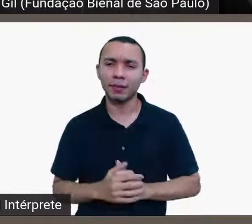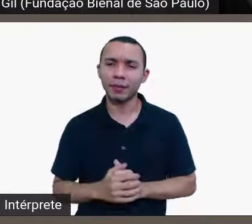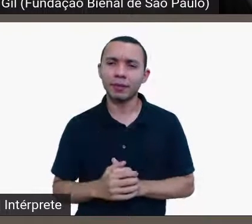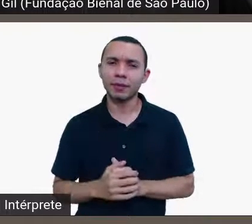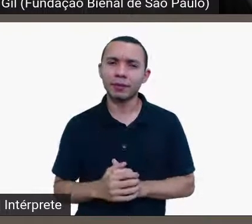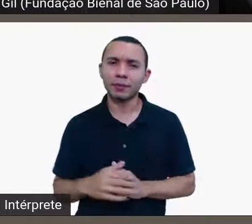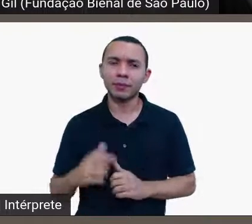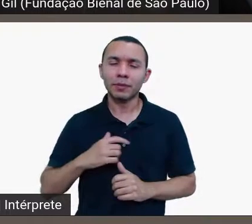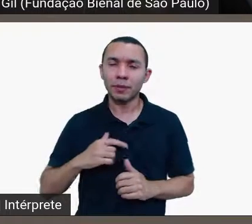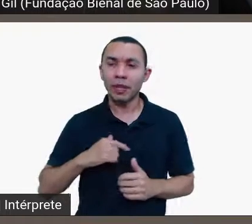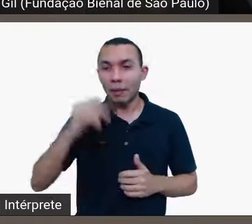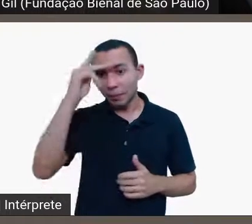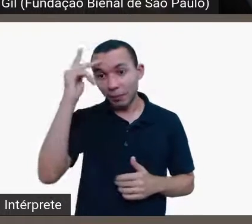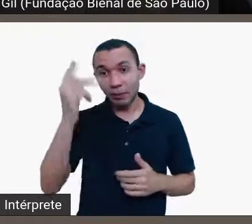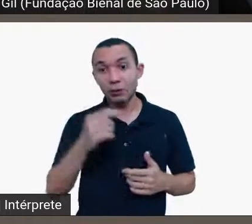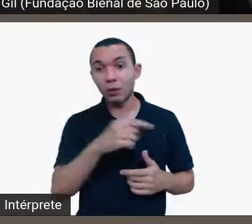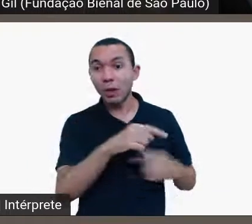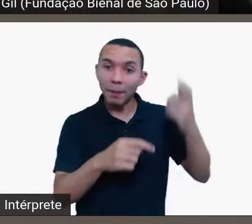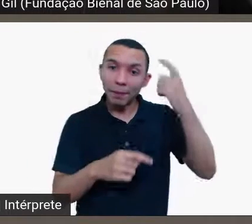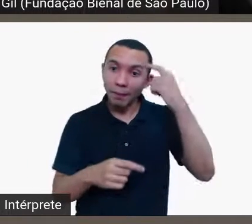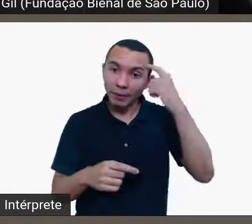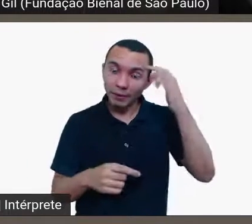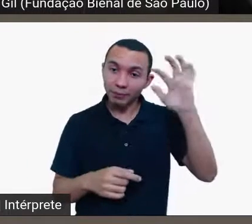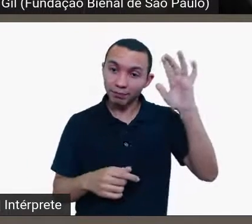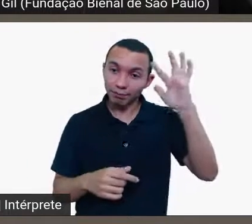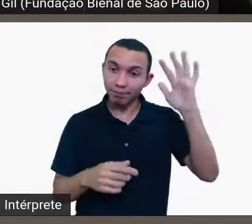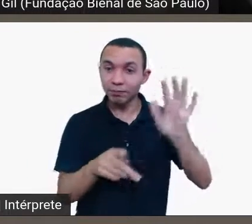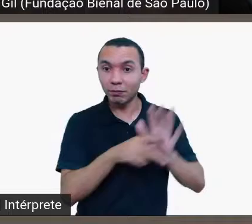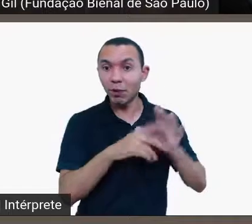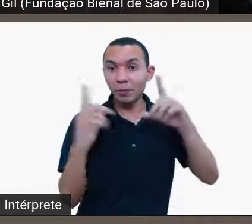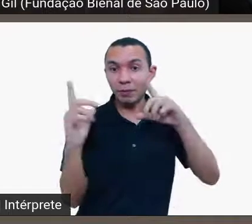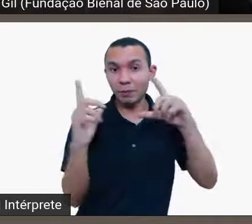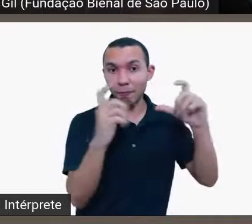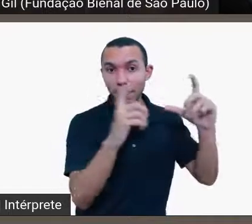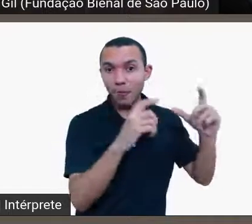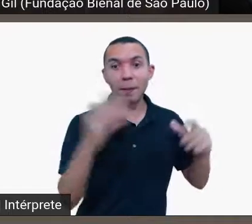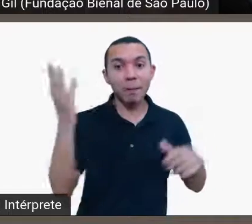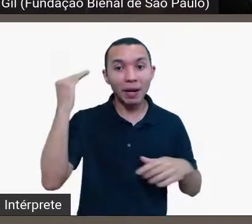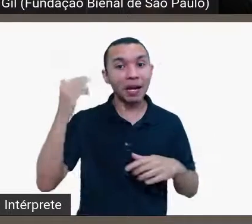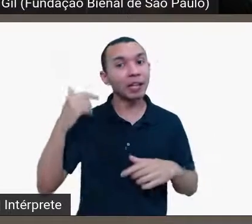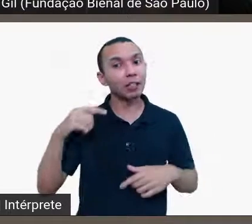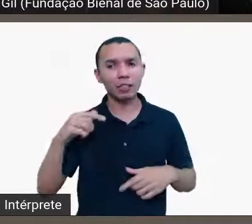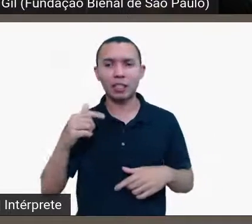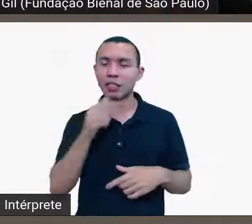massa crítica pensando a fotografia já, não é que isso não existia.